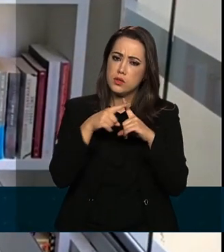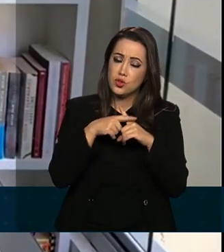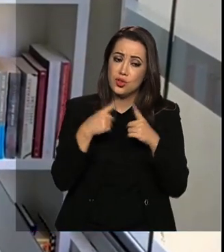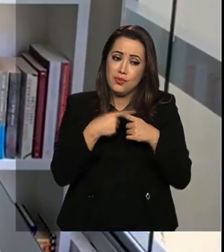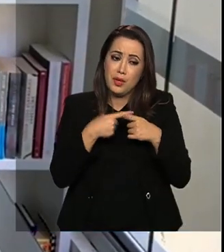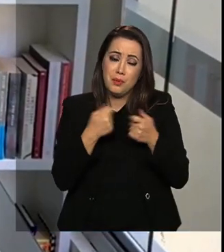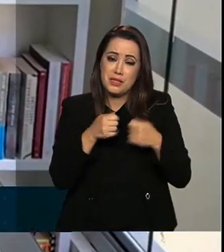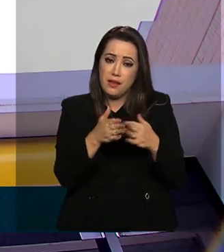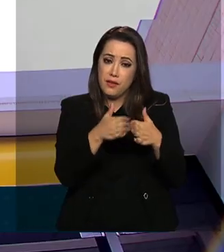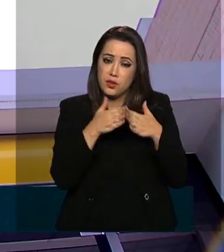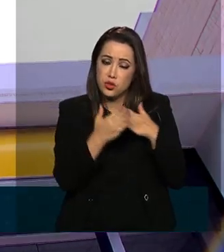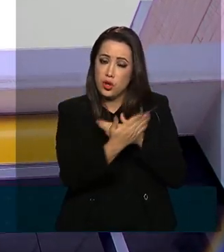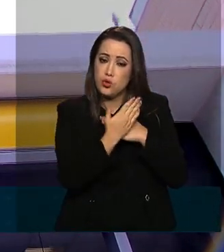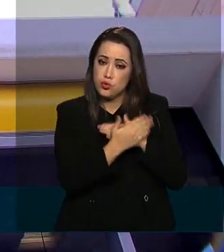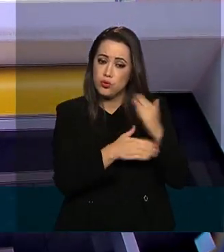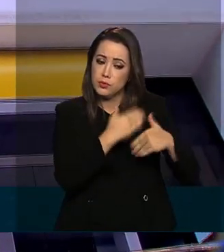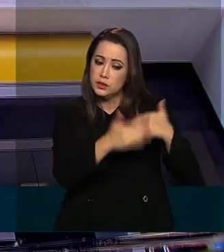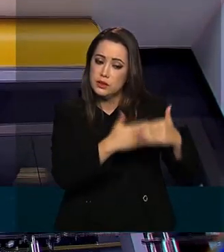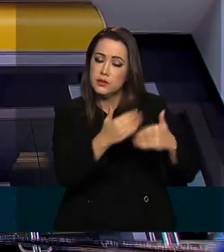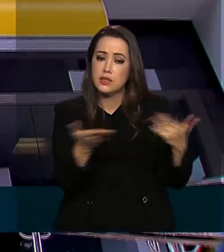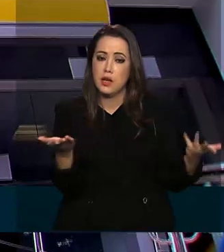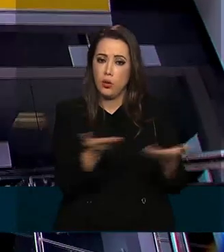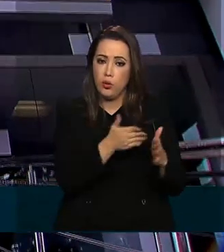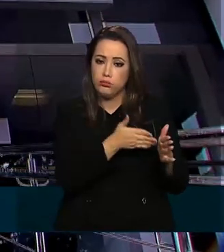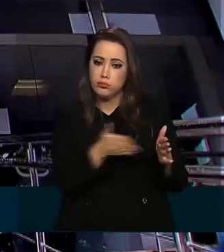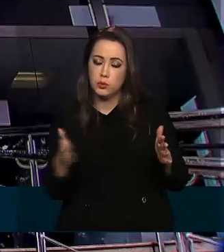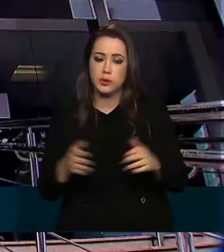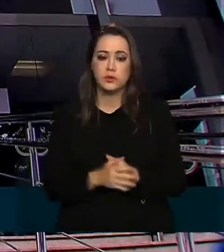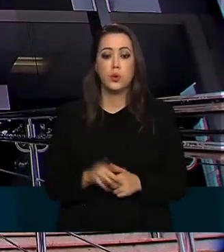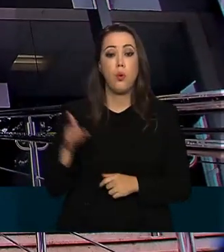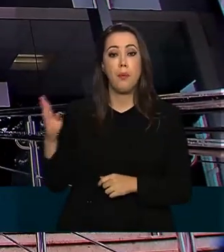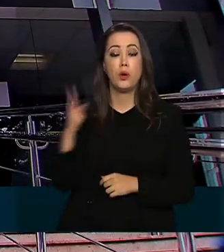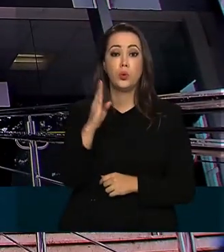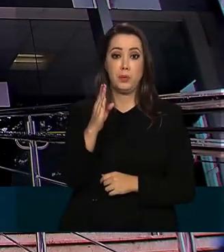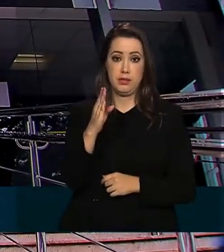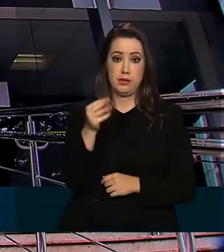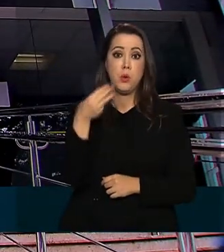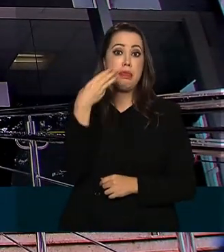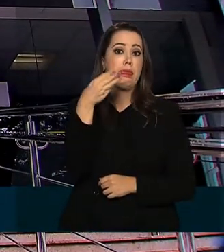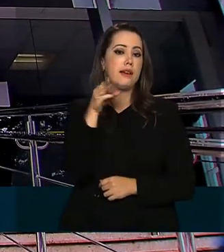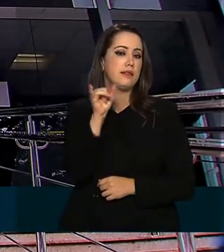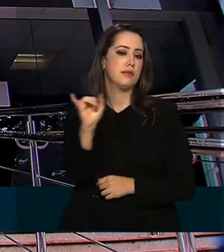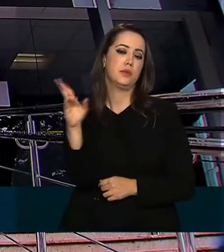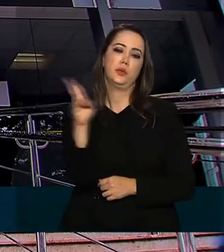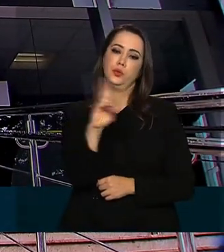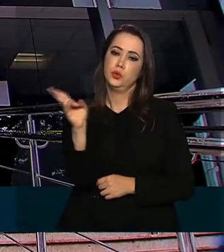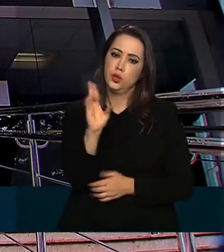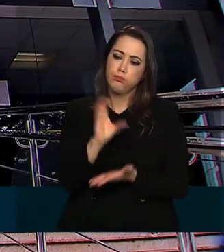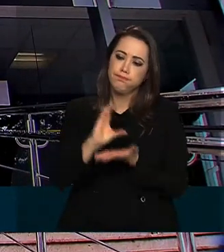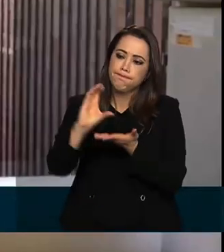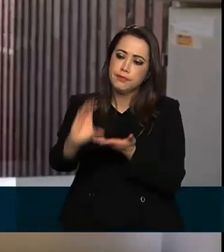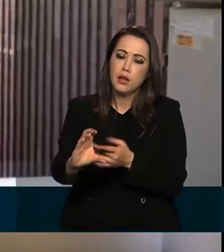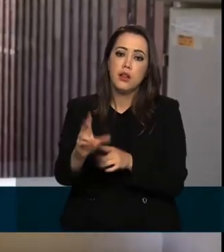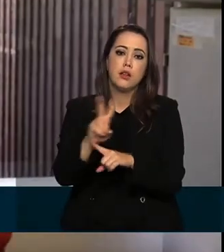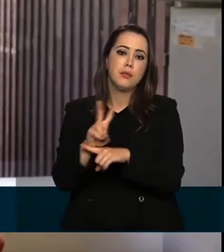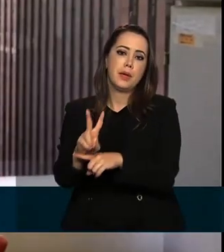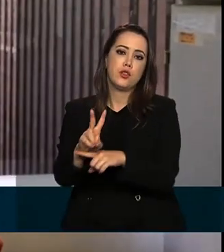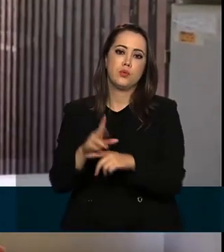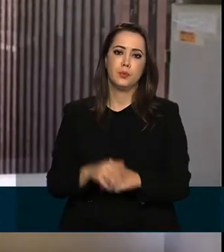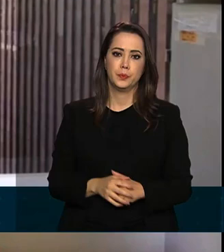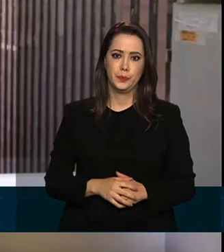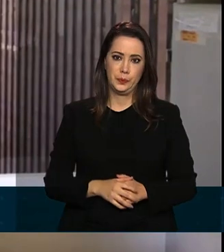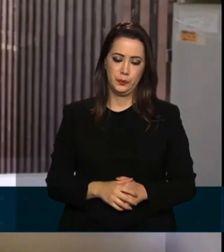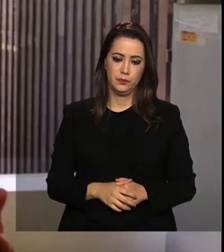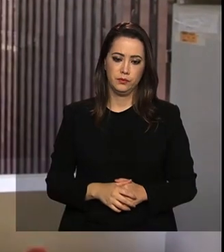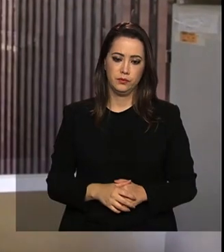estamos vivendo neste momento. Só o Banco do Brasil liberou R$ bilhões e R 700 milhões em crédito. É algo que